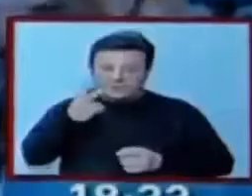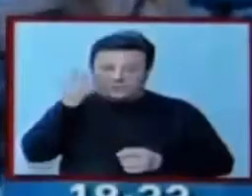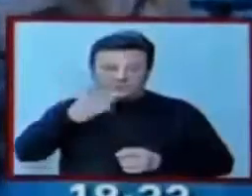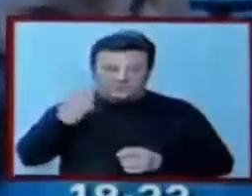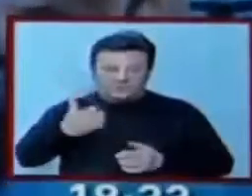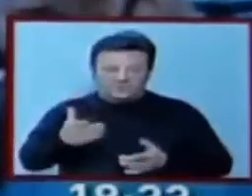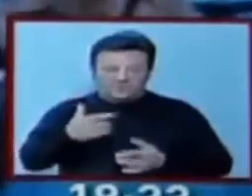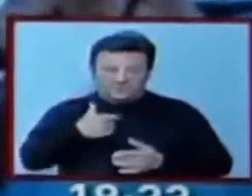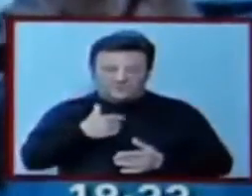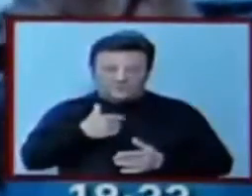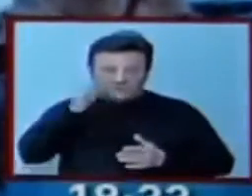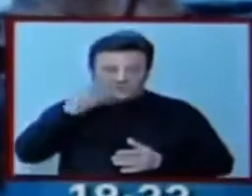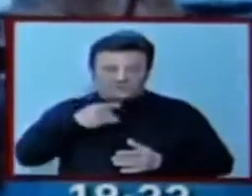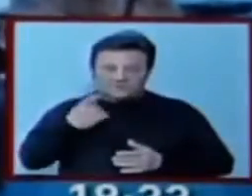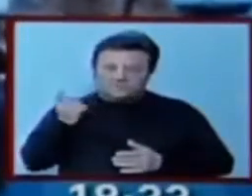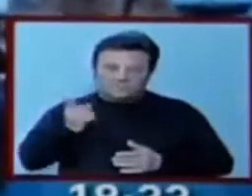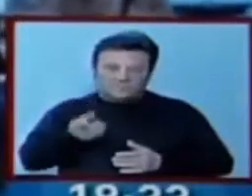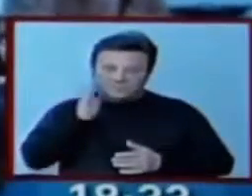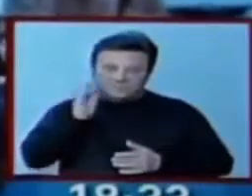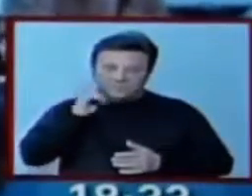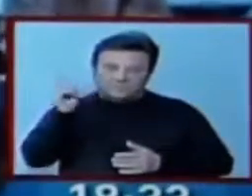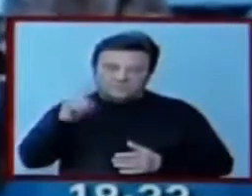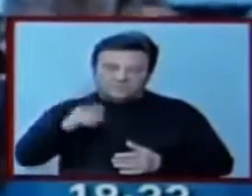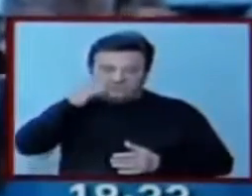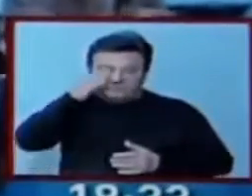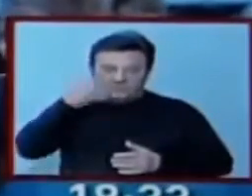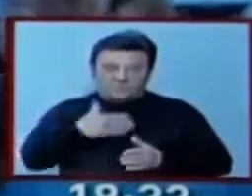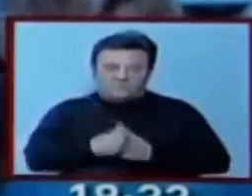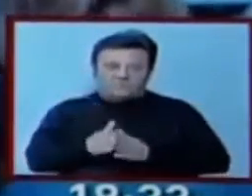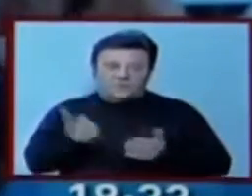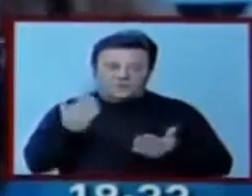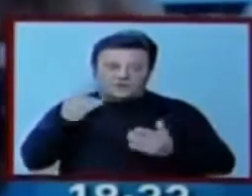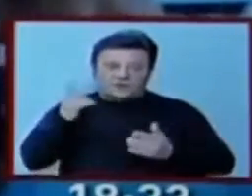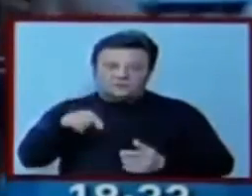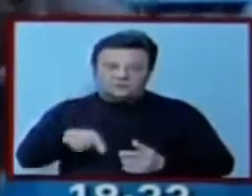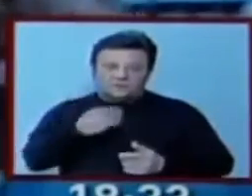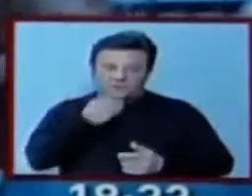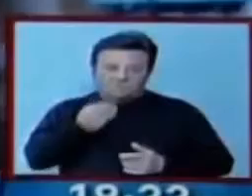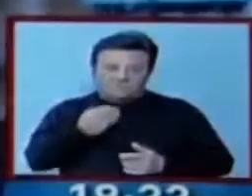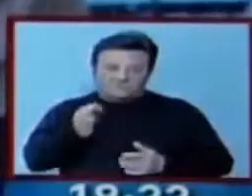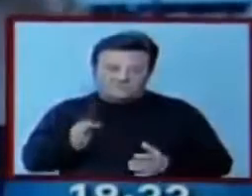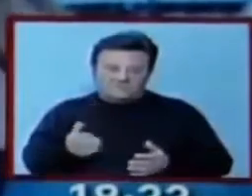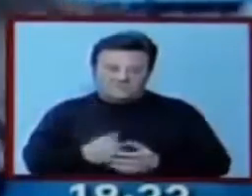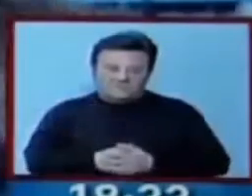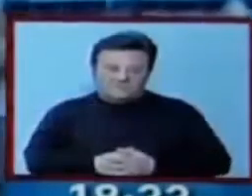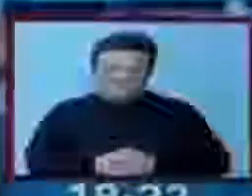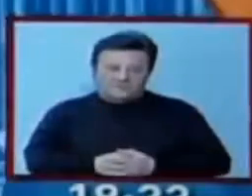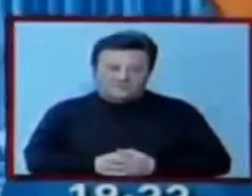assim, mas eu sei que vou ter que voltar no mesmo verão, vou aproveitar o calorzinho aqui em Lisboa, deve ser uma delícia.